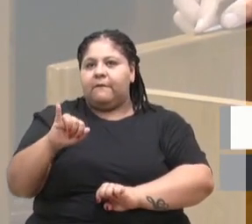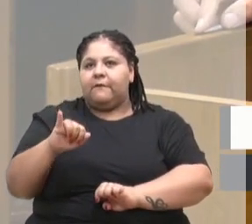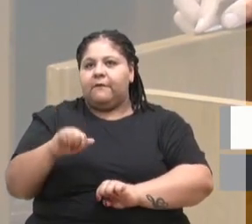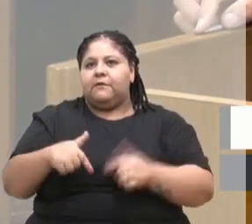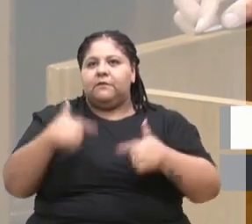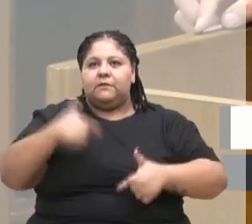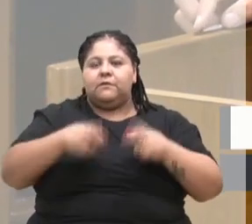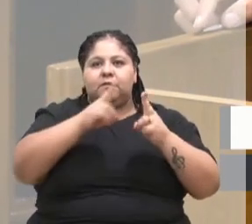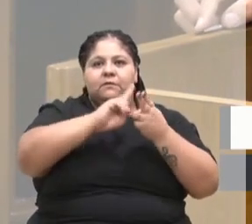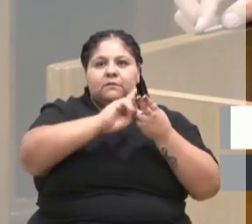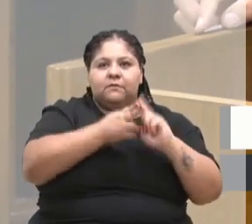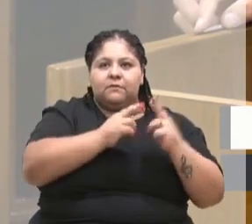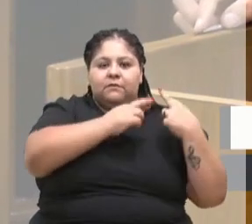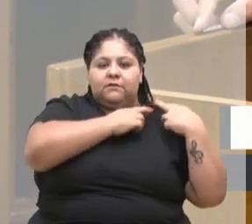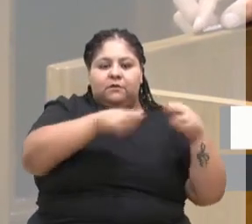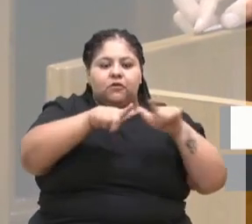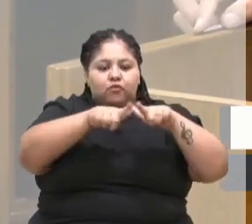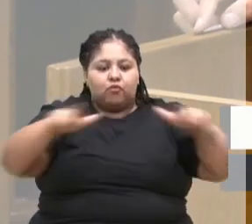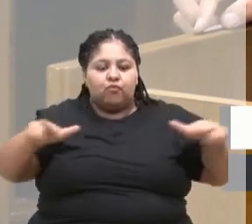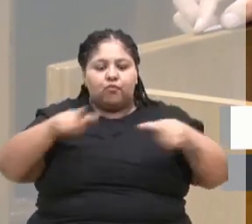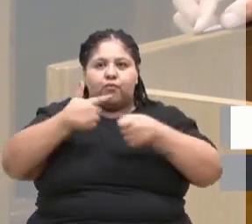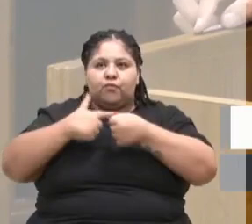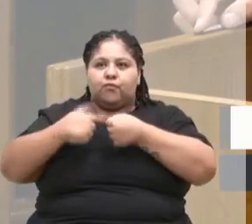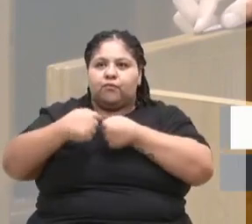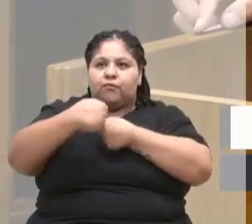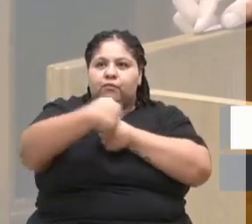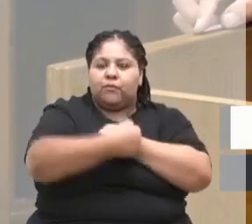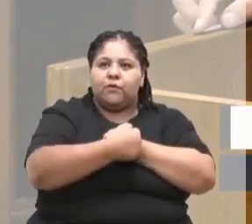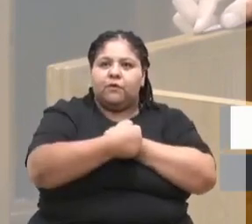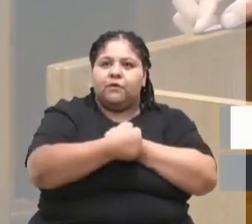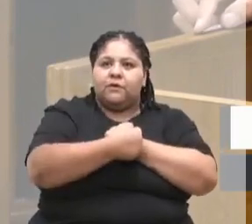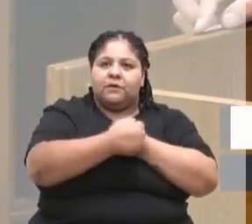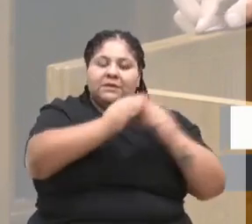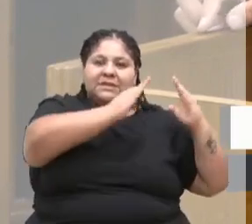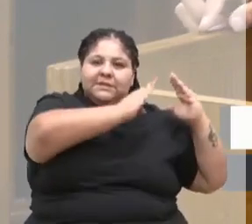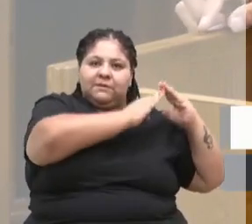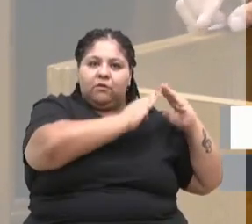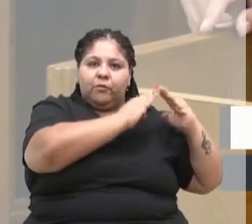Urbanos é responsável pela limpeza da cidade. São Leopoldo,